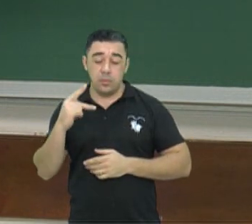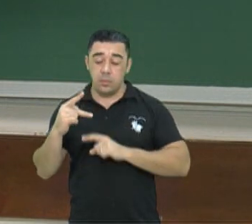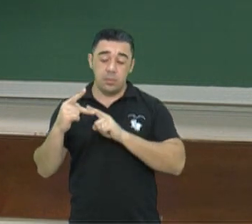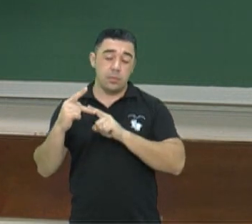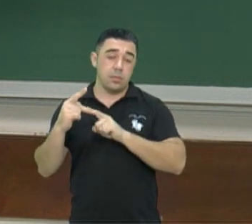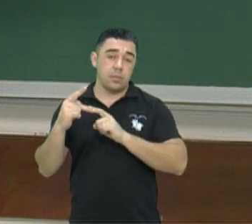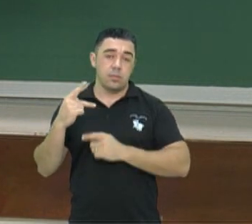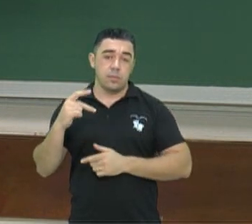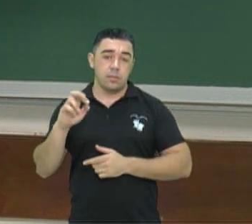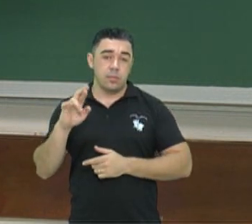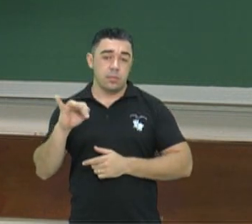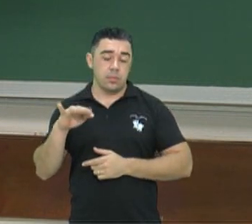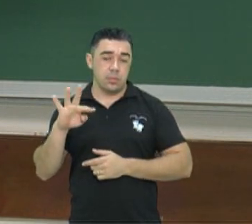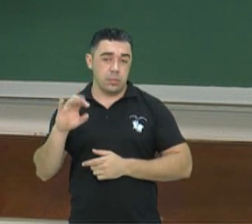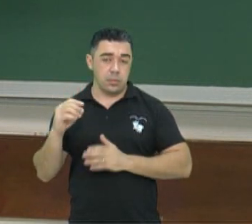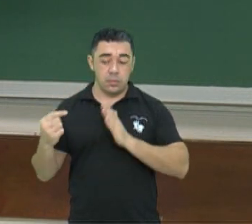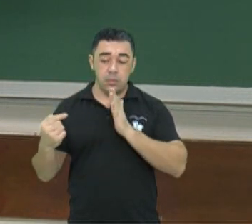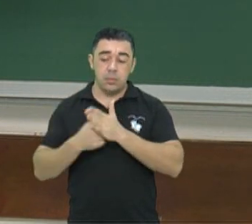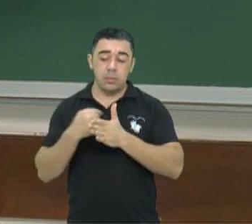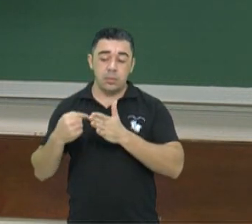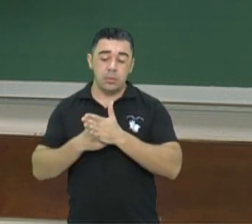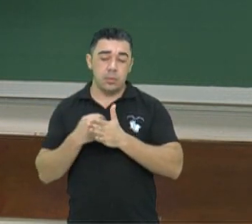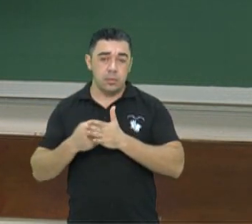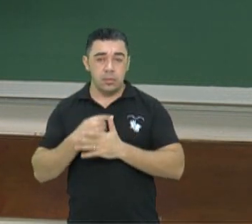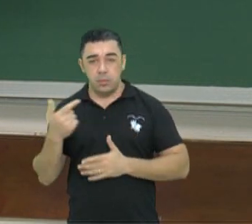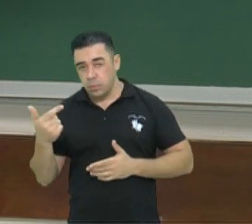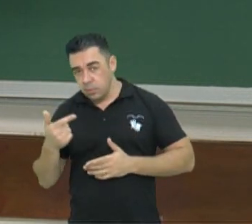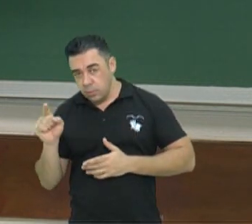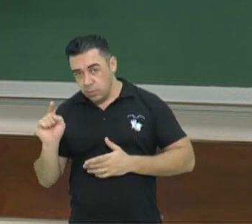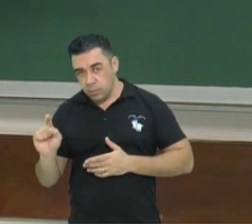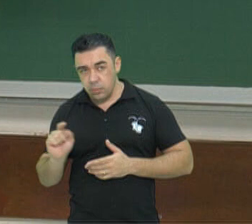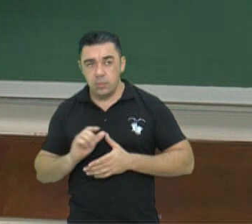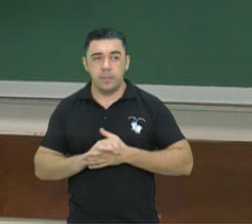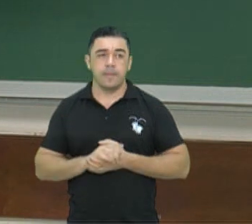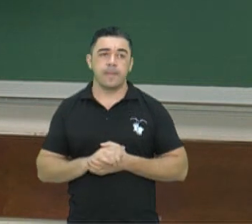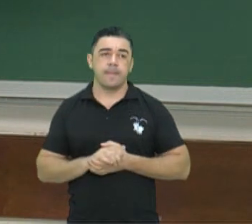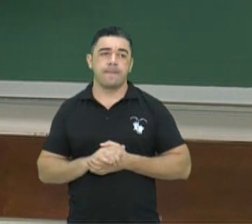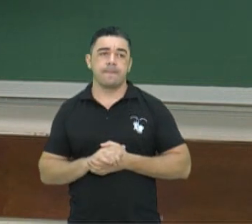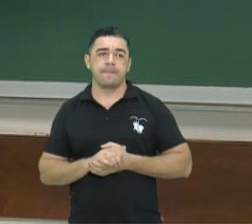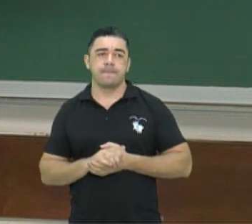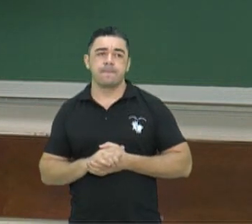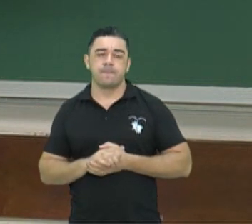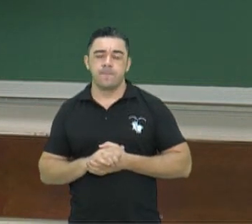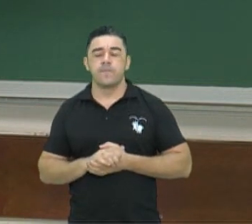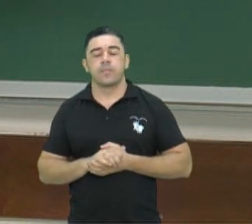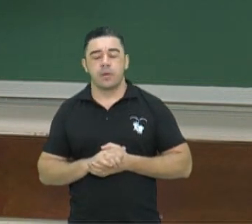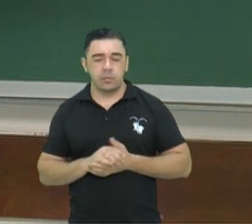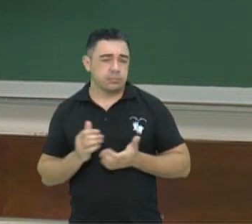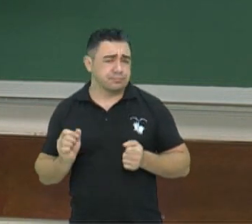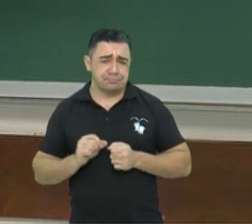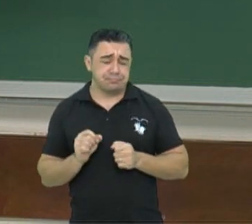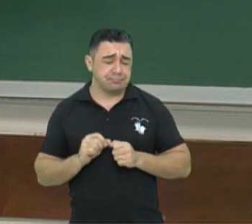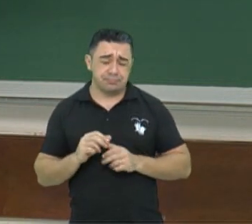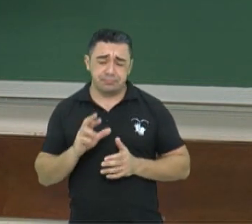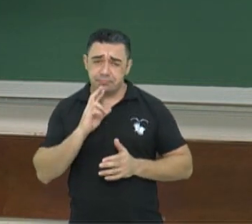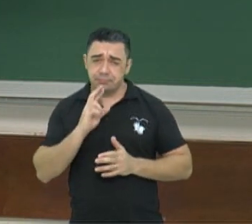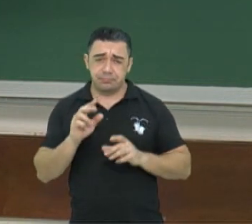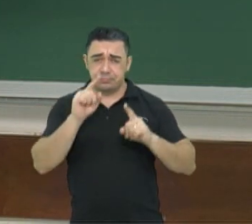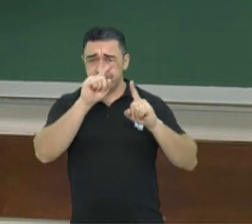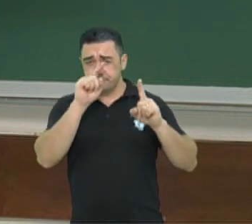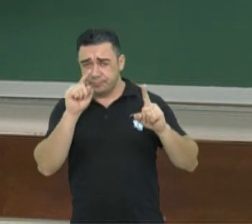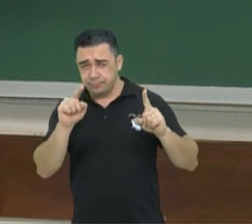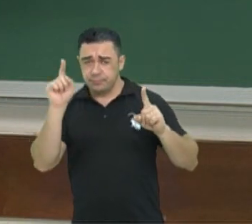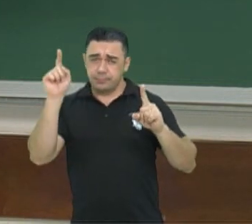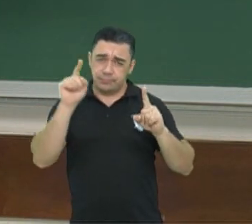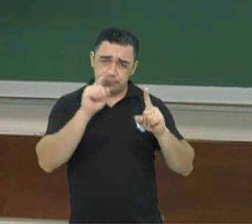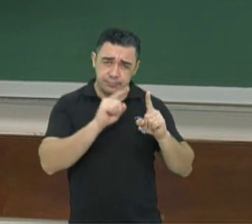é o perímetro que ele está me perguntando do segundo triângulo, certo? Aí basta eu fazer, né, aquela